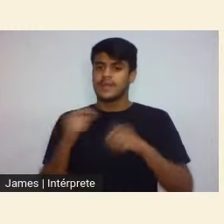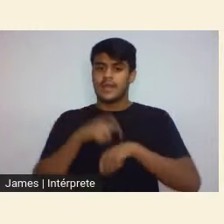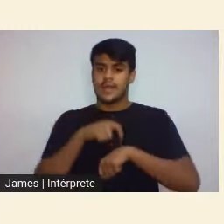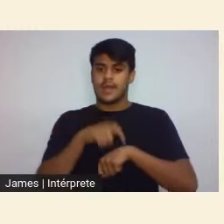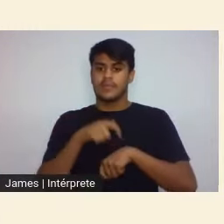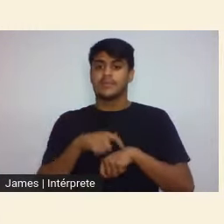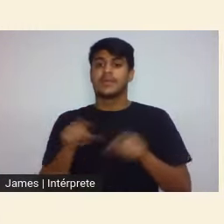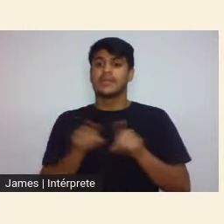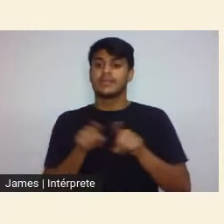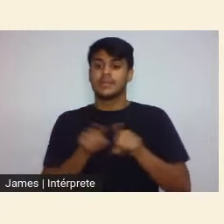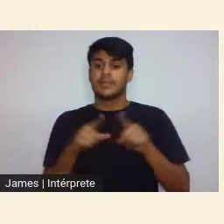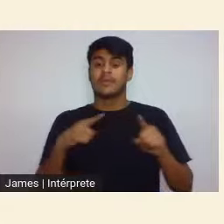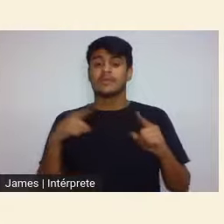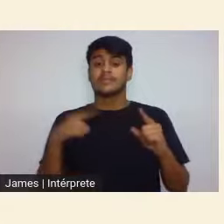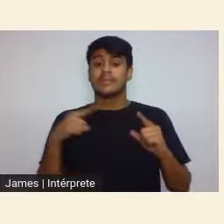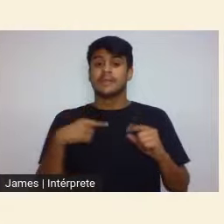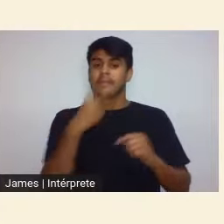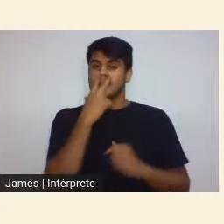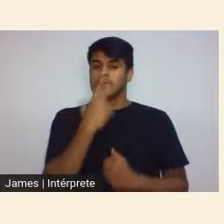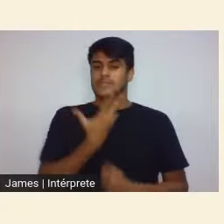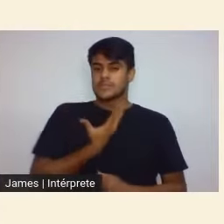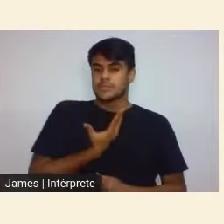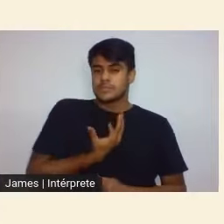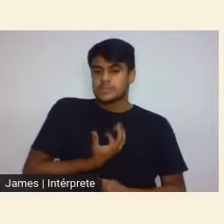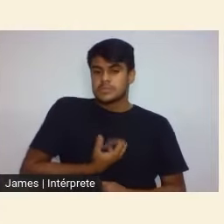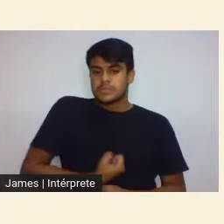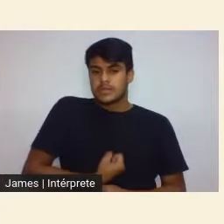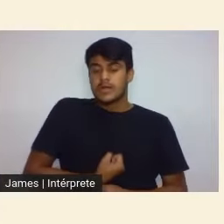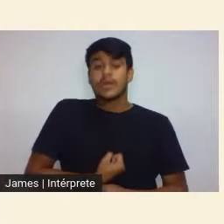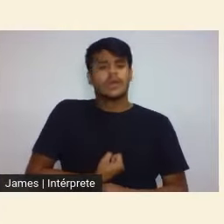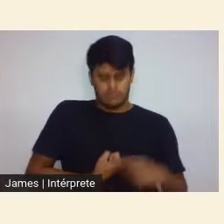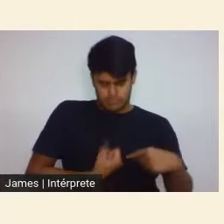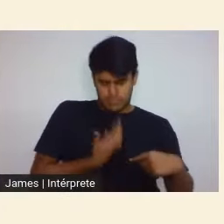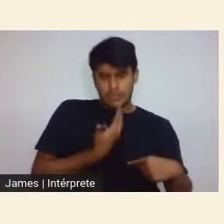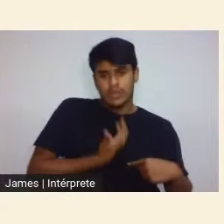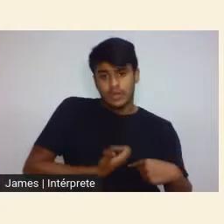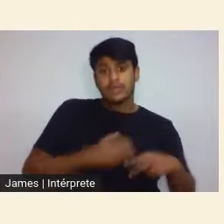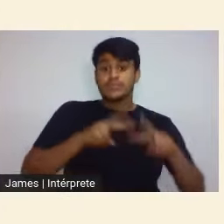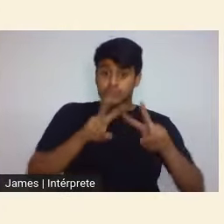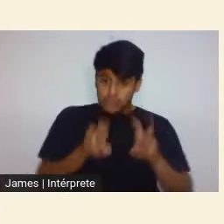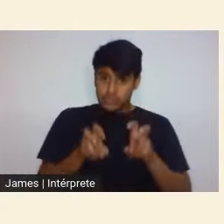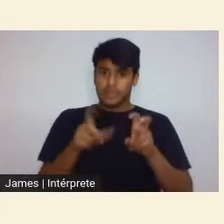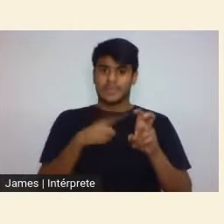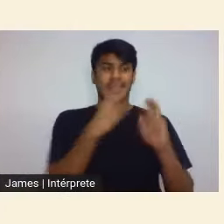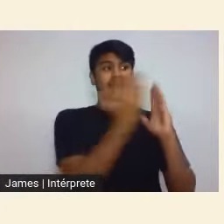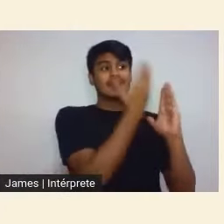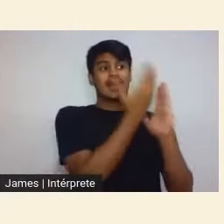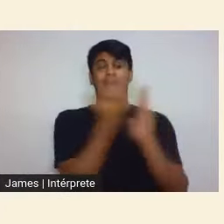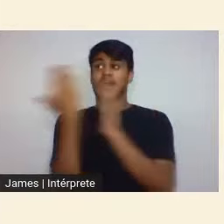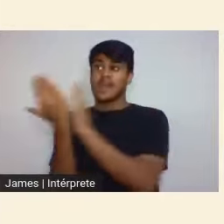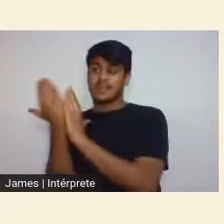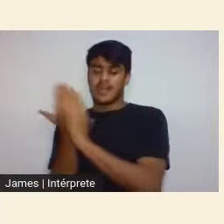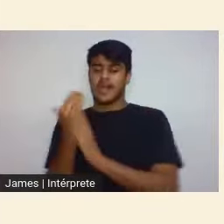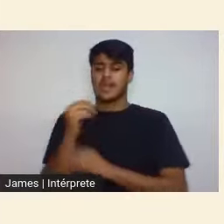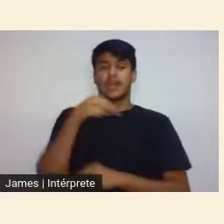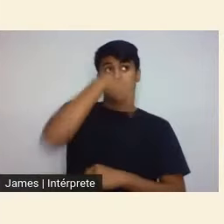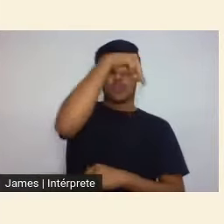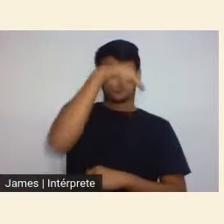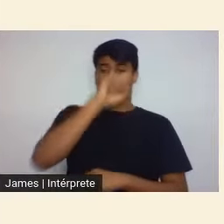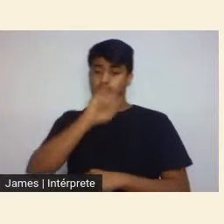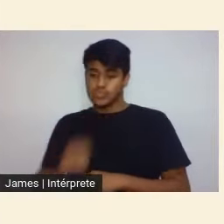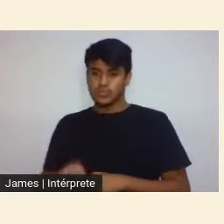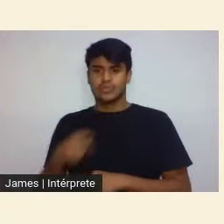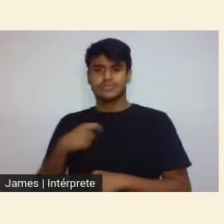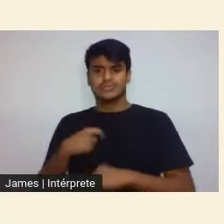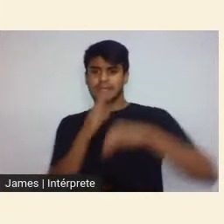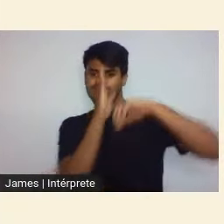desde essa época, os autores regionais nutrem uma mágoa pouco silenciosa em relação às fronteiras literárias entre Norte e Sul. E isso tem a sua